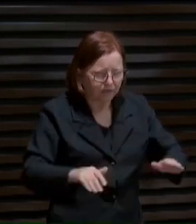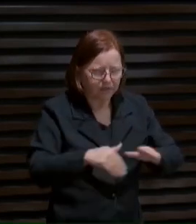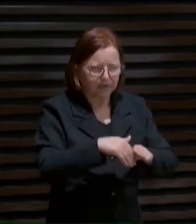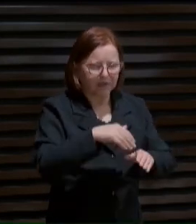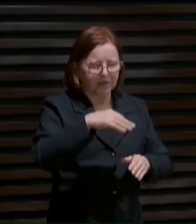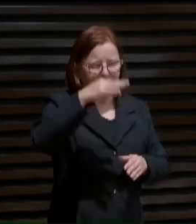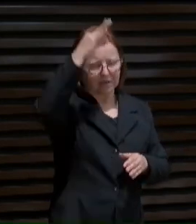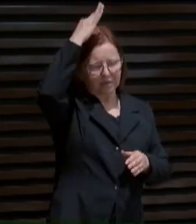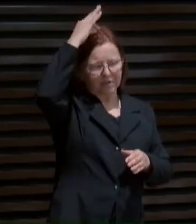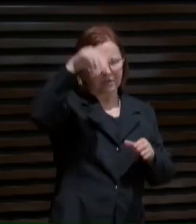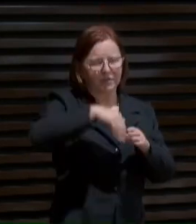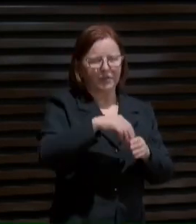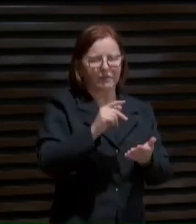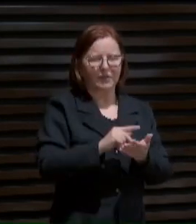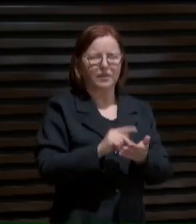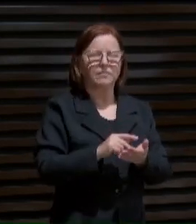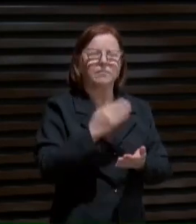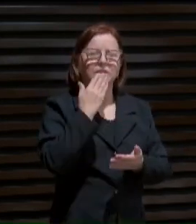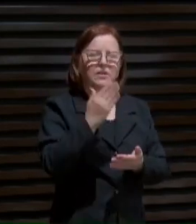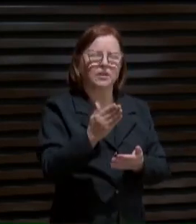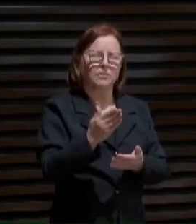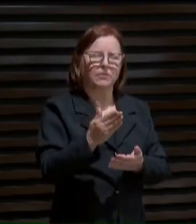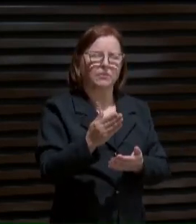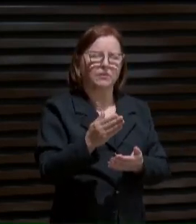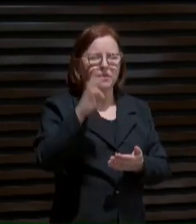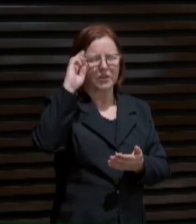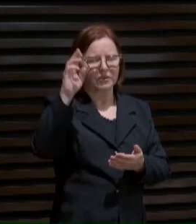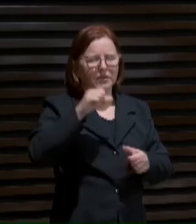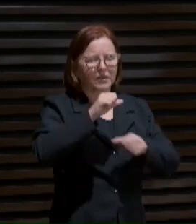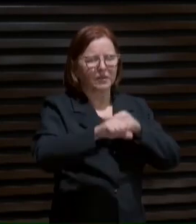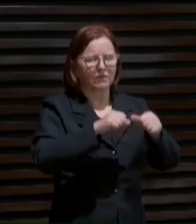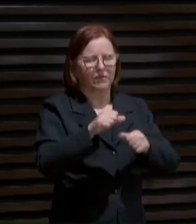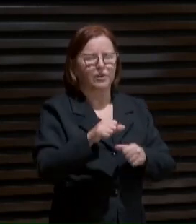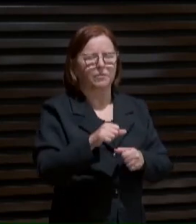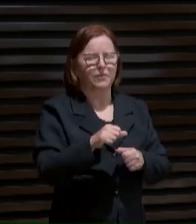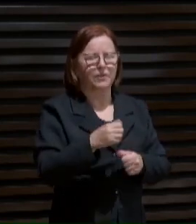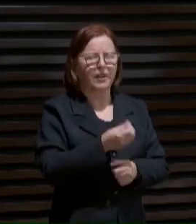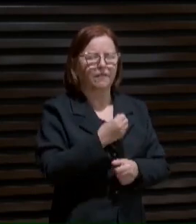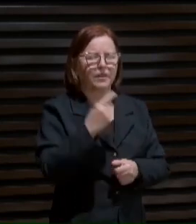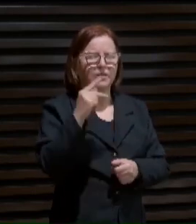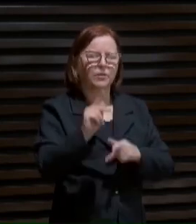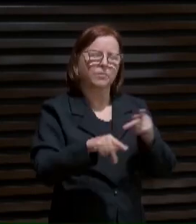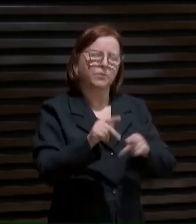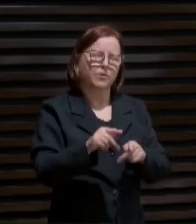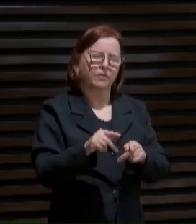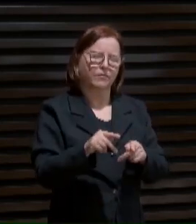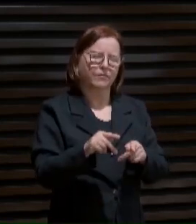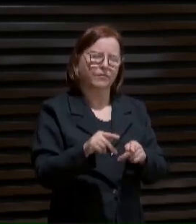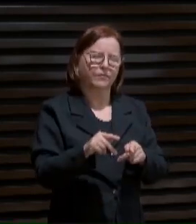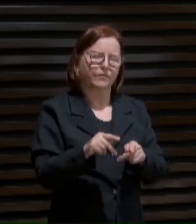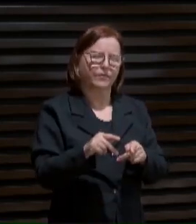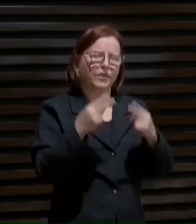nós pedimos pai que o senhor transforme de tal maneira a vida da tua igreja nesse tempo o que